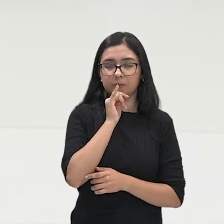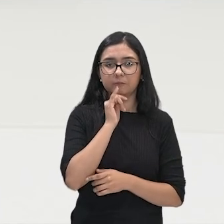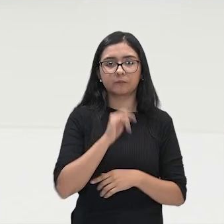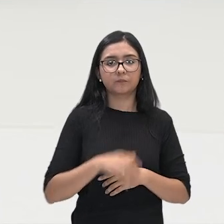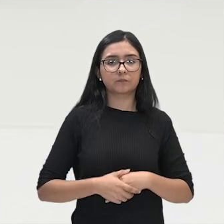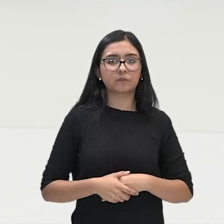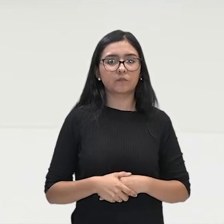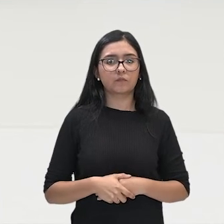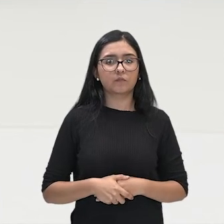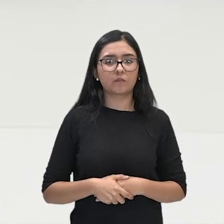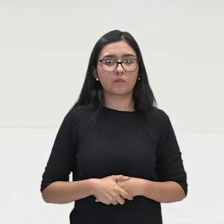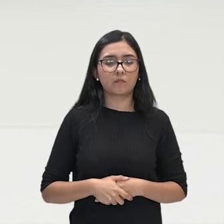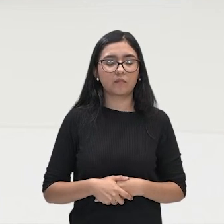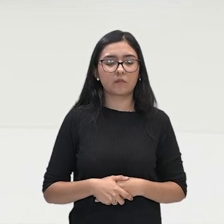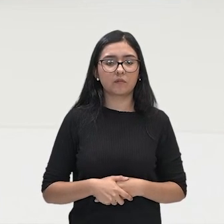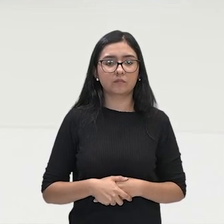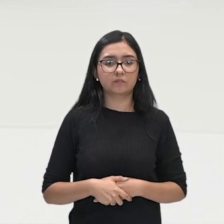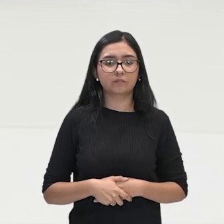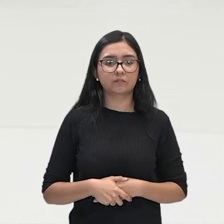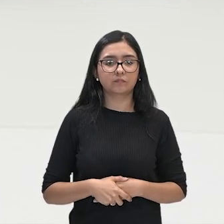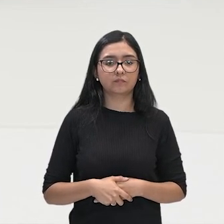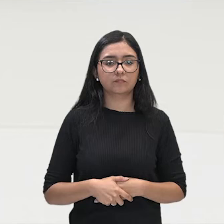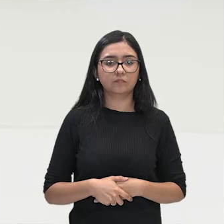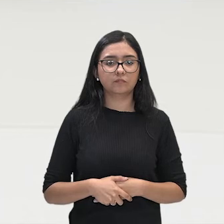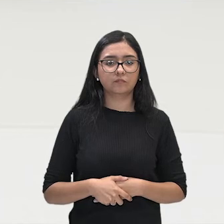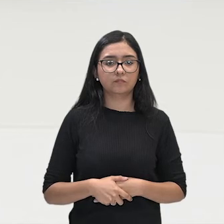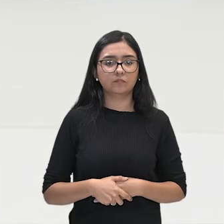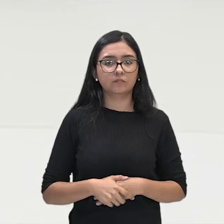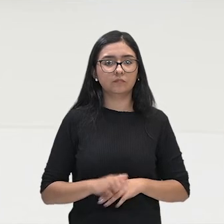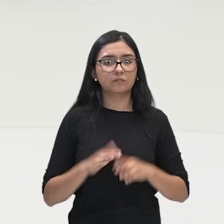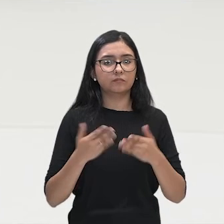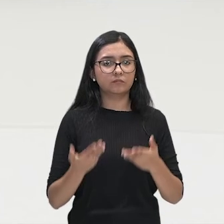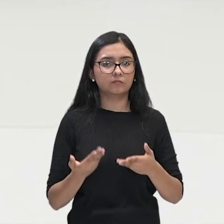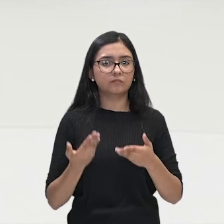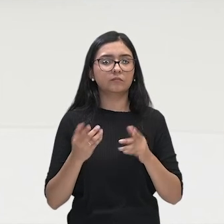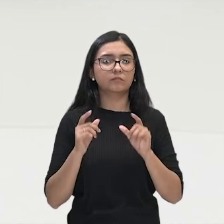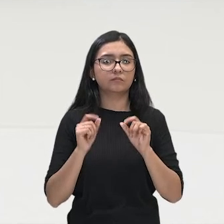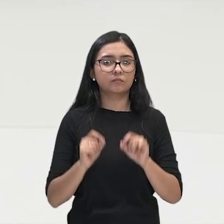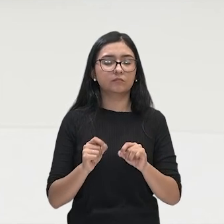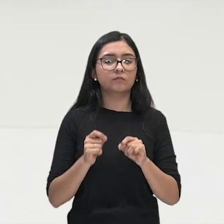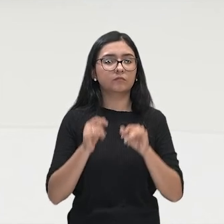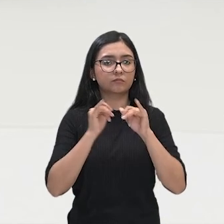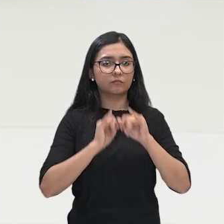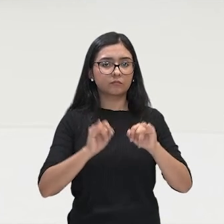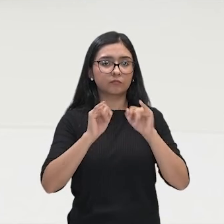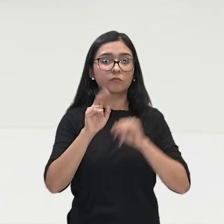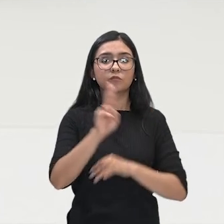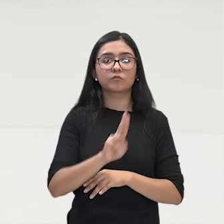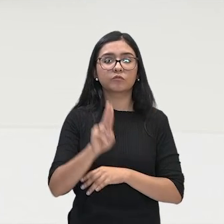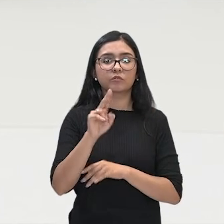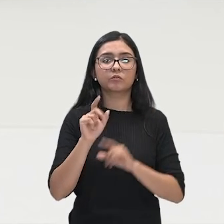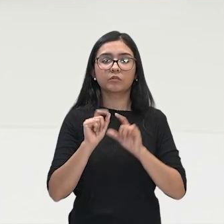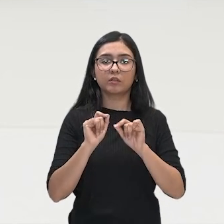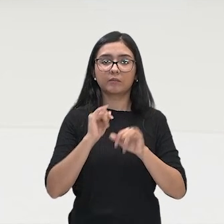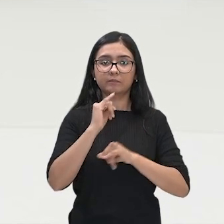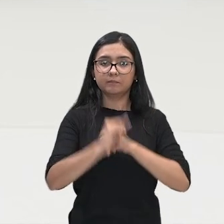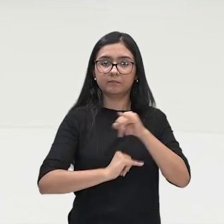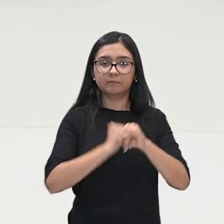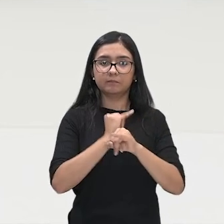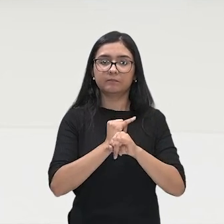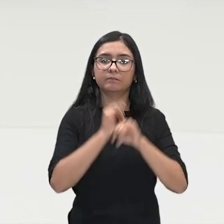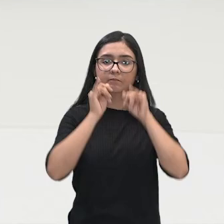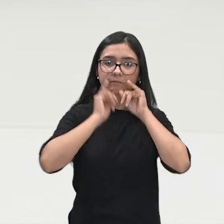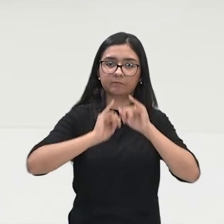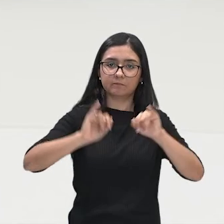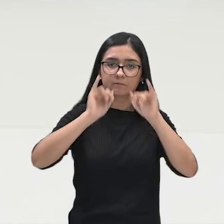Então, isso ele chama a atenção do mundo e, através da mídia, né, as pessoas